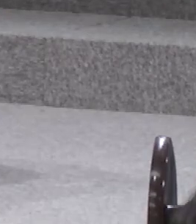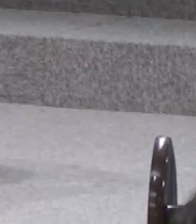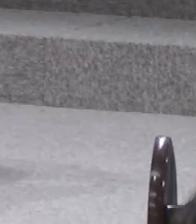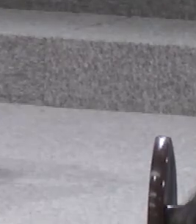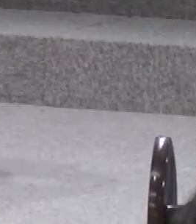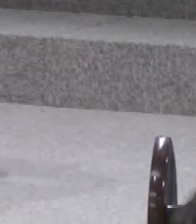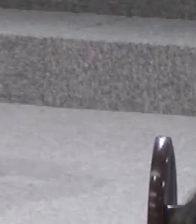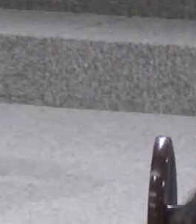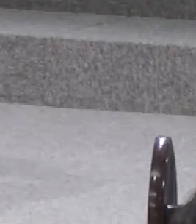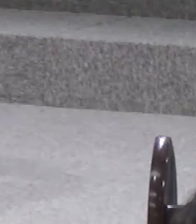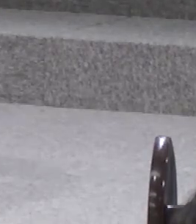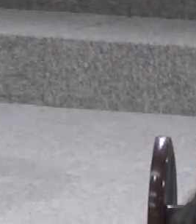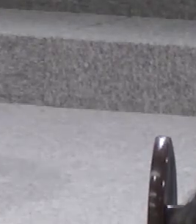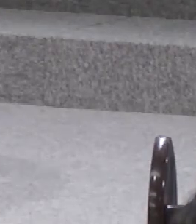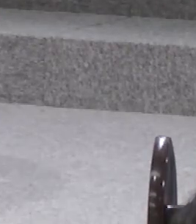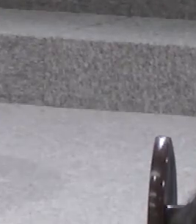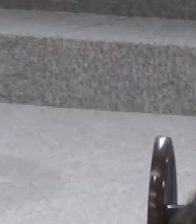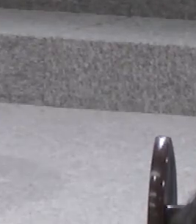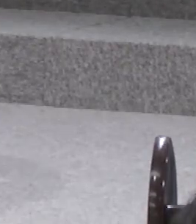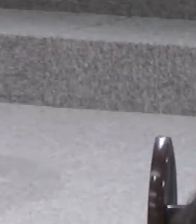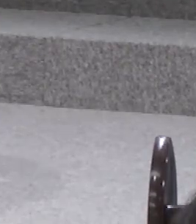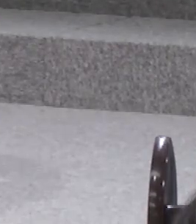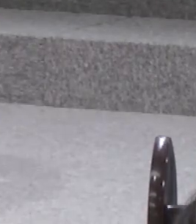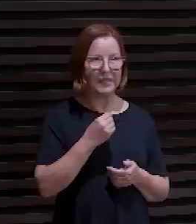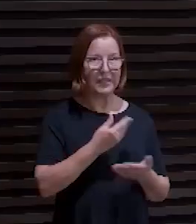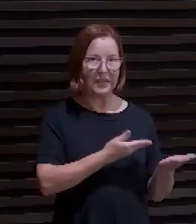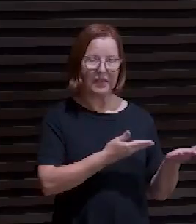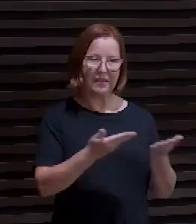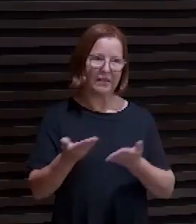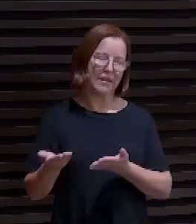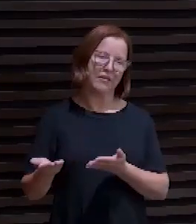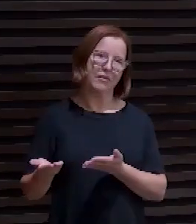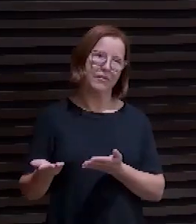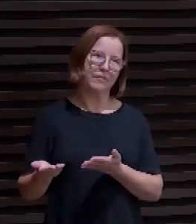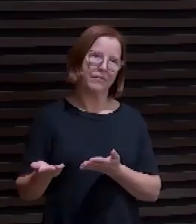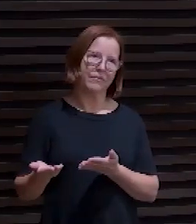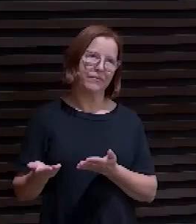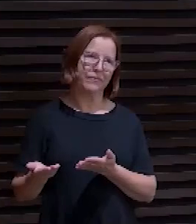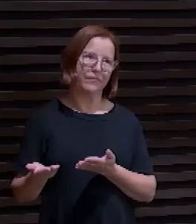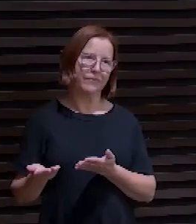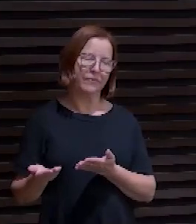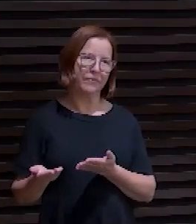Somos nós que carregamos